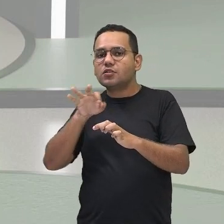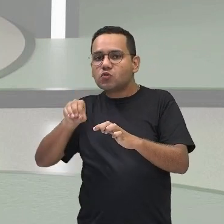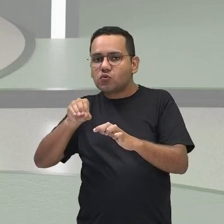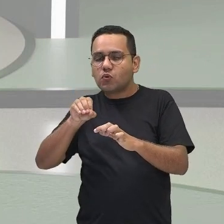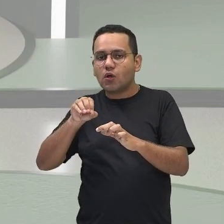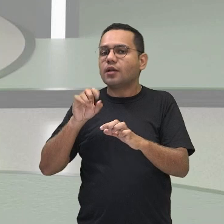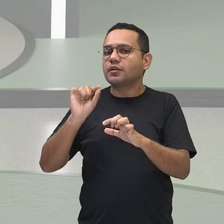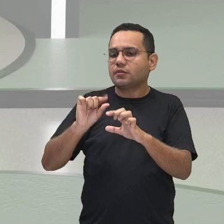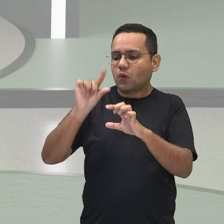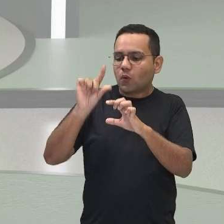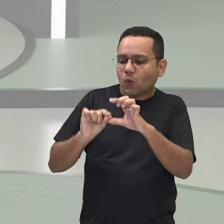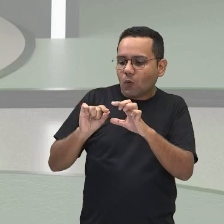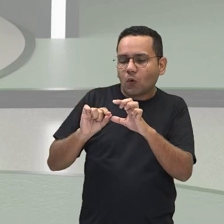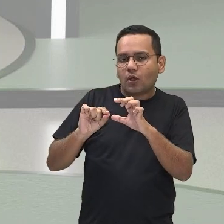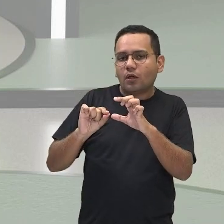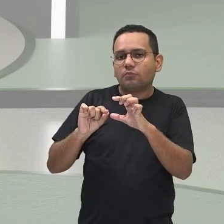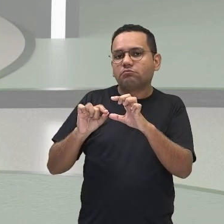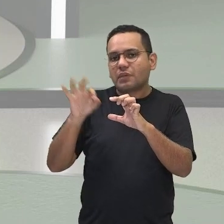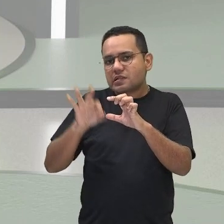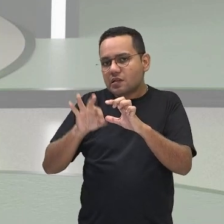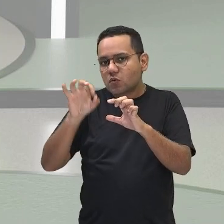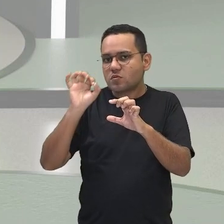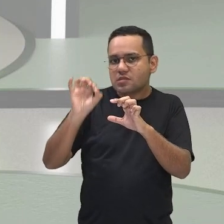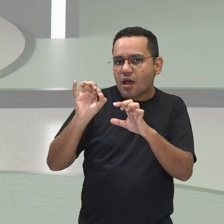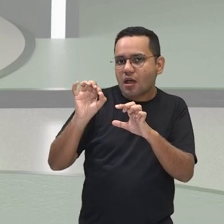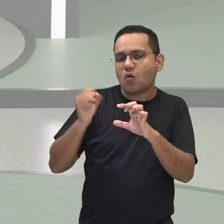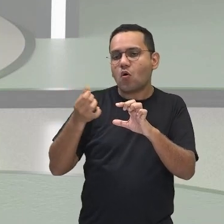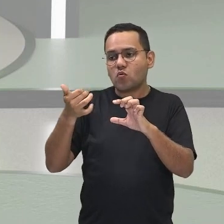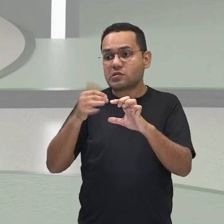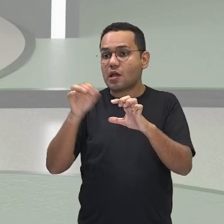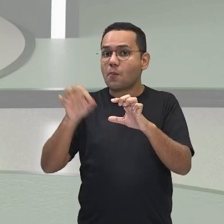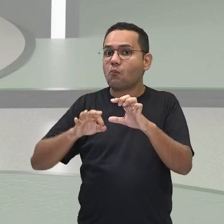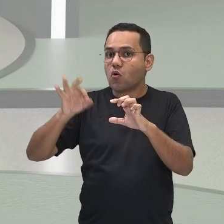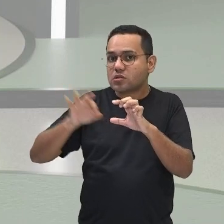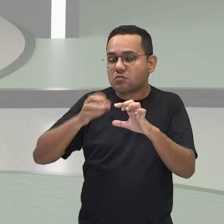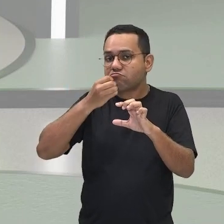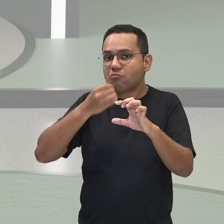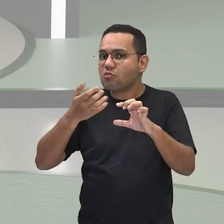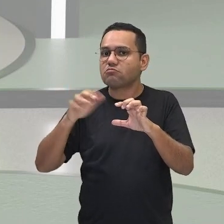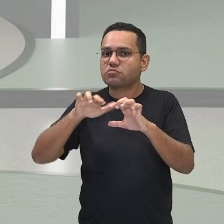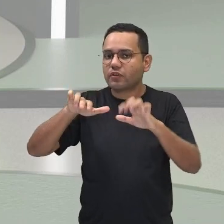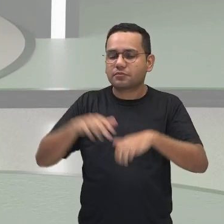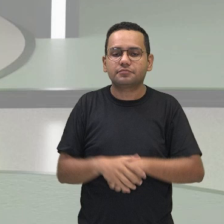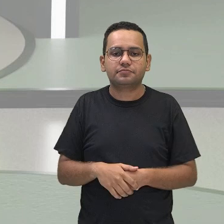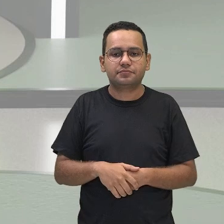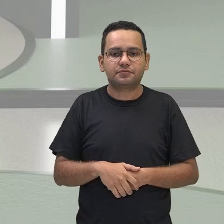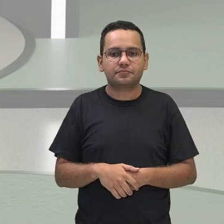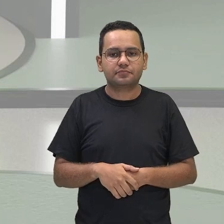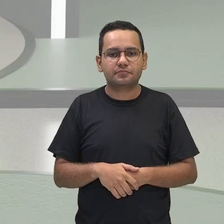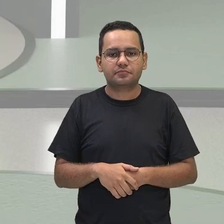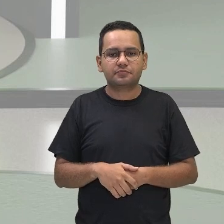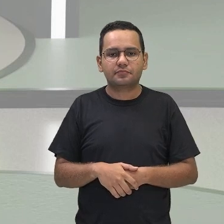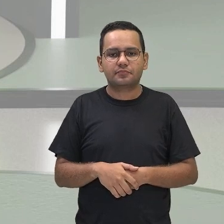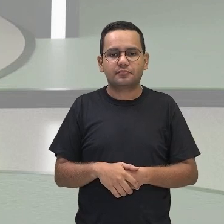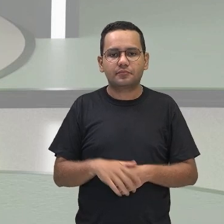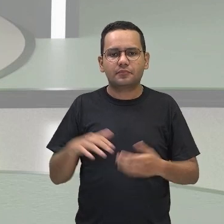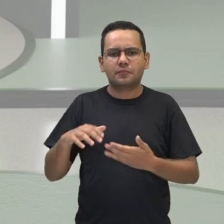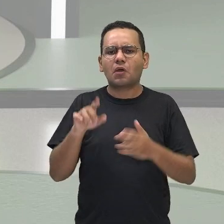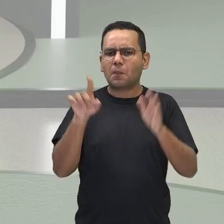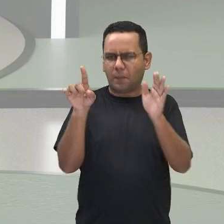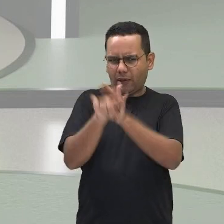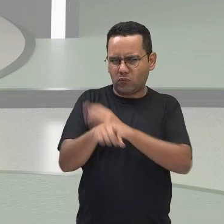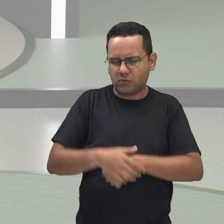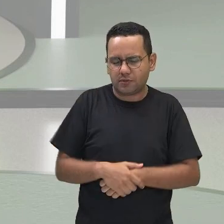mediante reações químicas. Hoje em dia, quem consegue ficar sem a tecnologia do